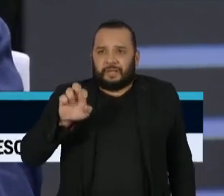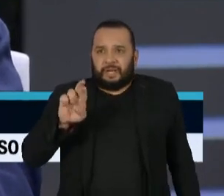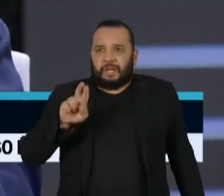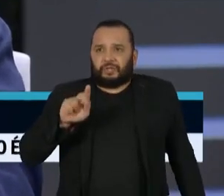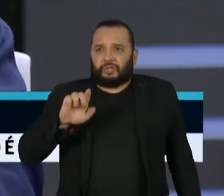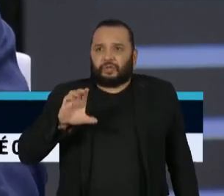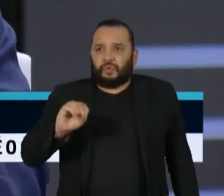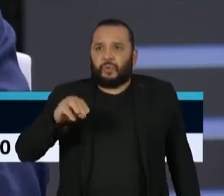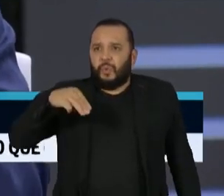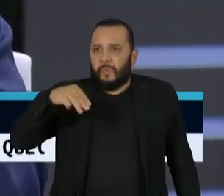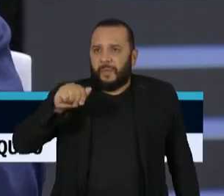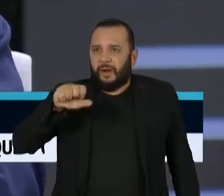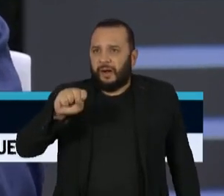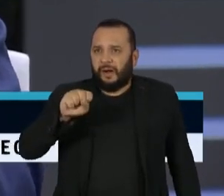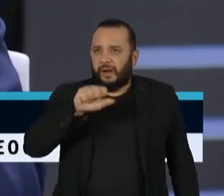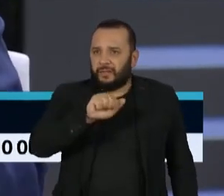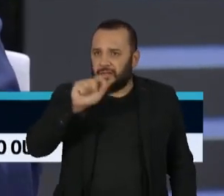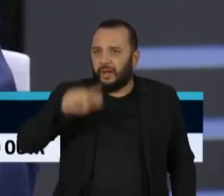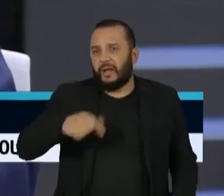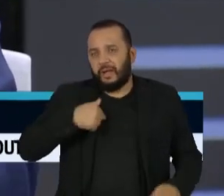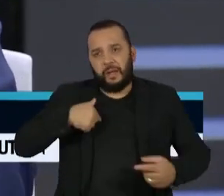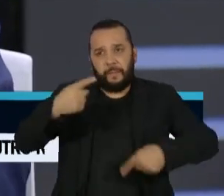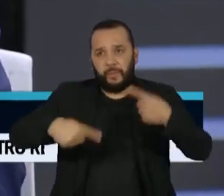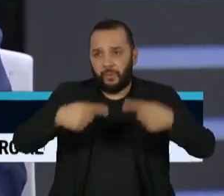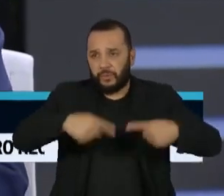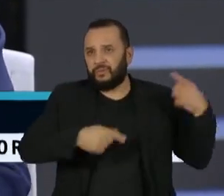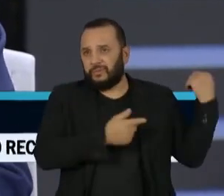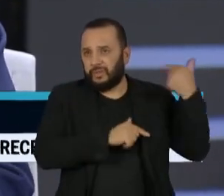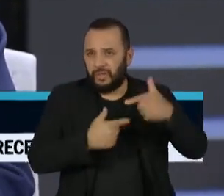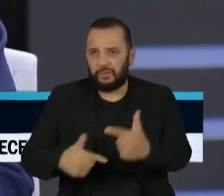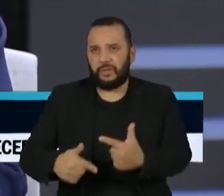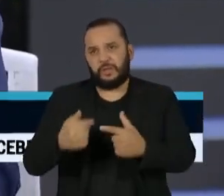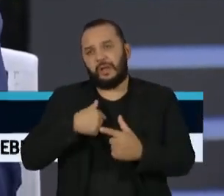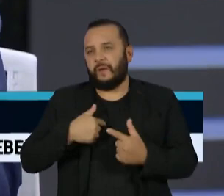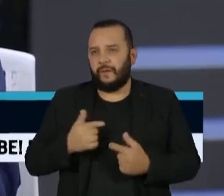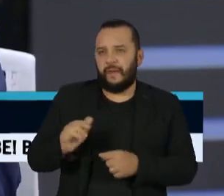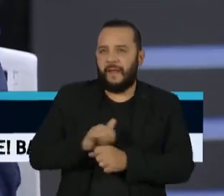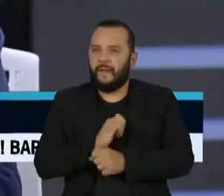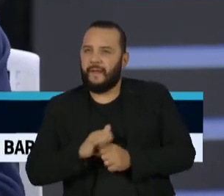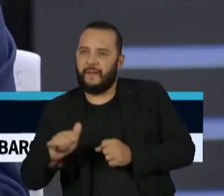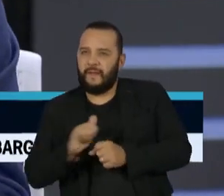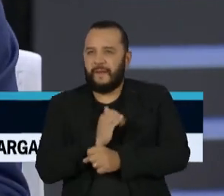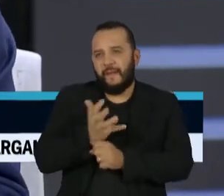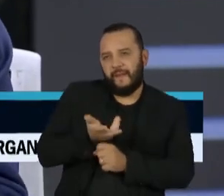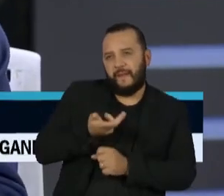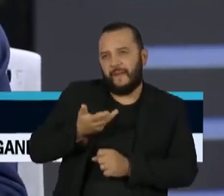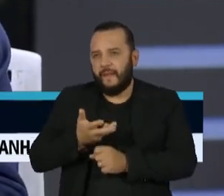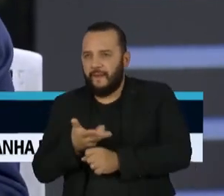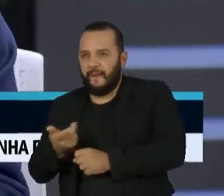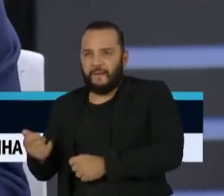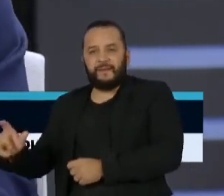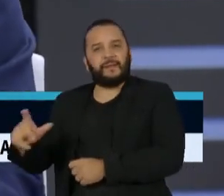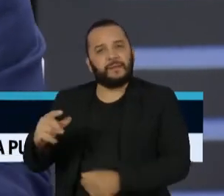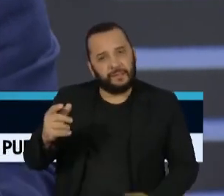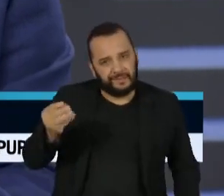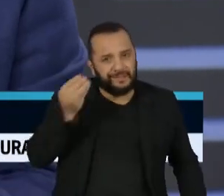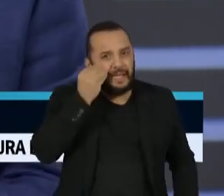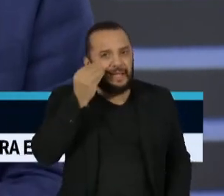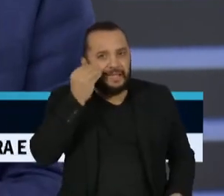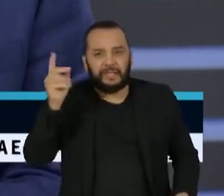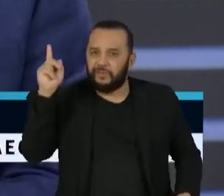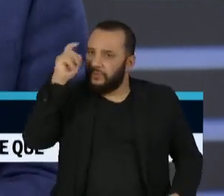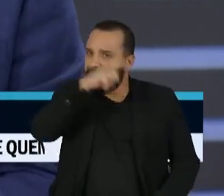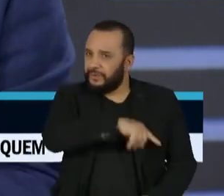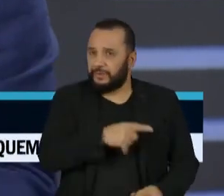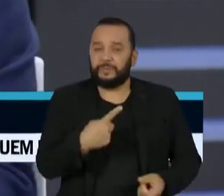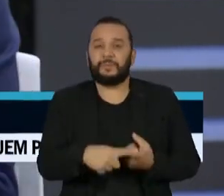político tradicional, conhecido por sua habilidade, seu discurso, etc. Ele está tentando fazer uma coisa dificílima, que é um